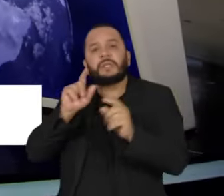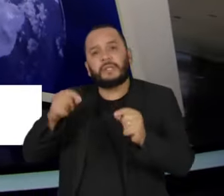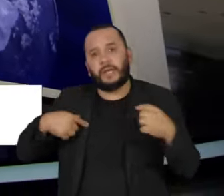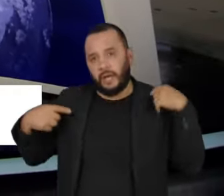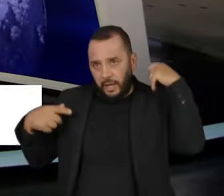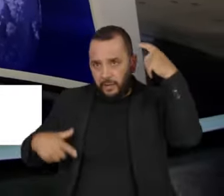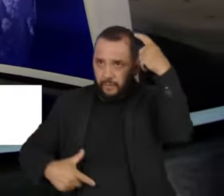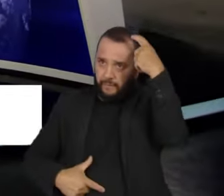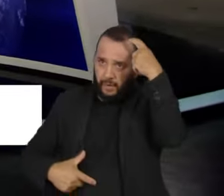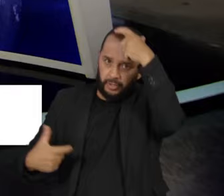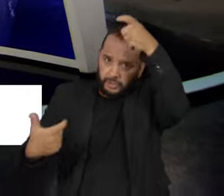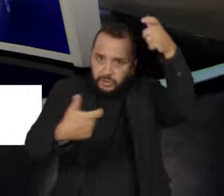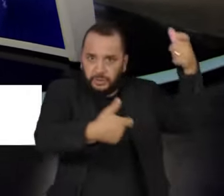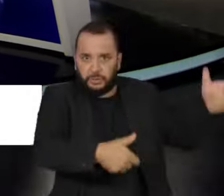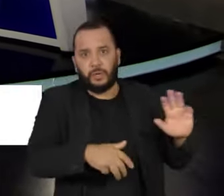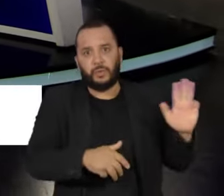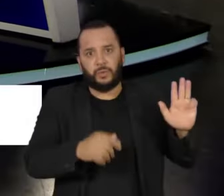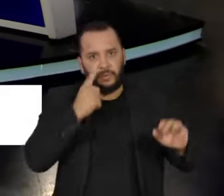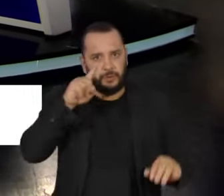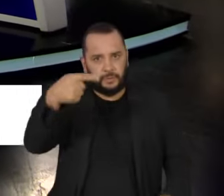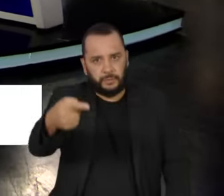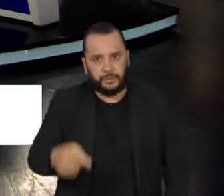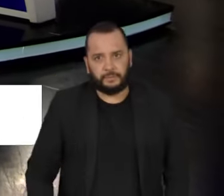Lula? Resposta em instantes.